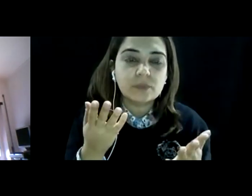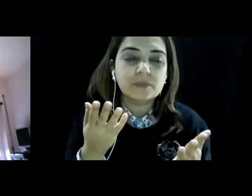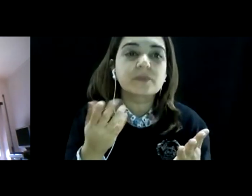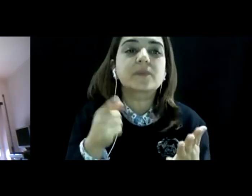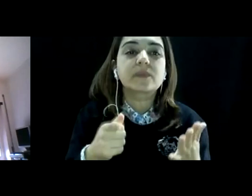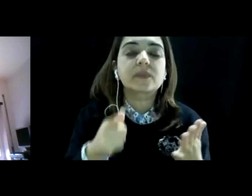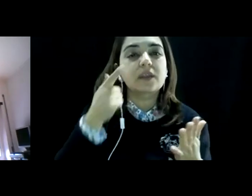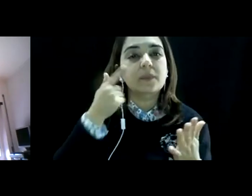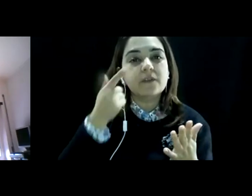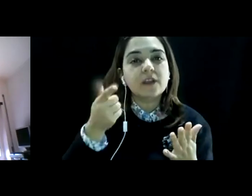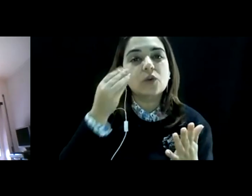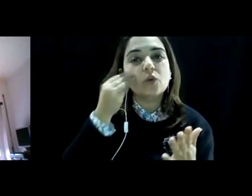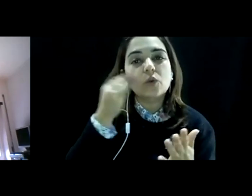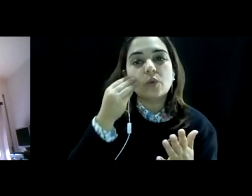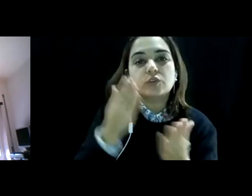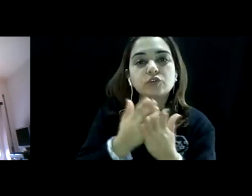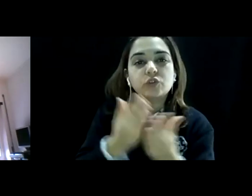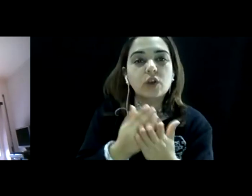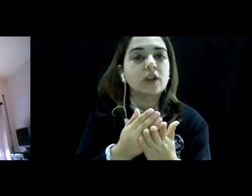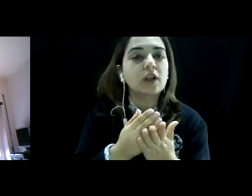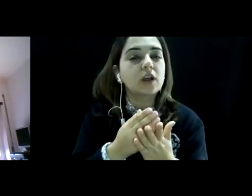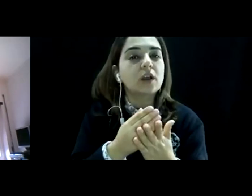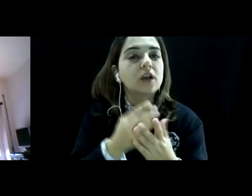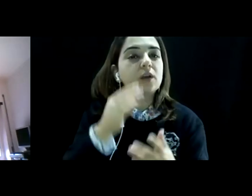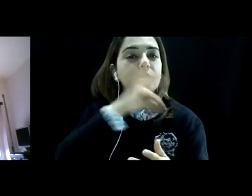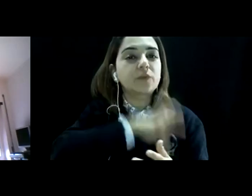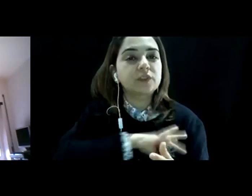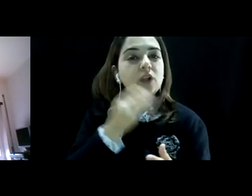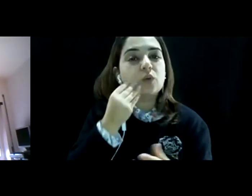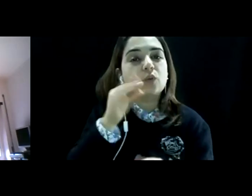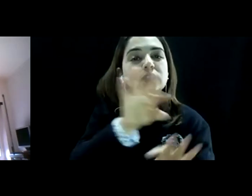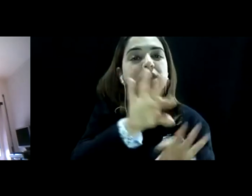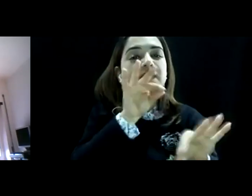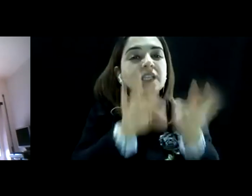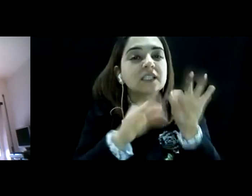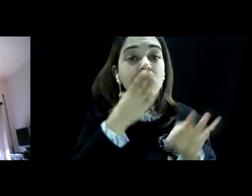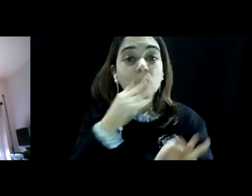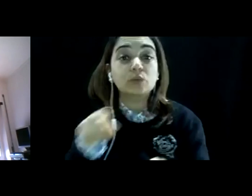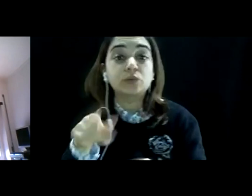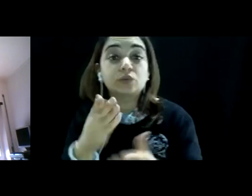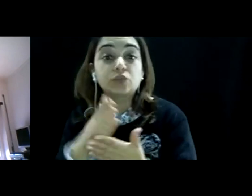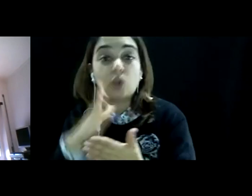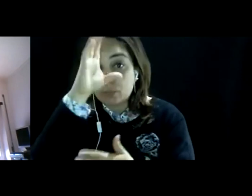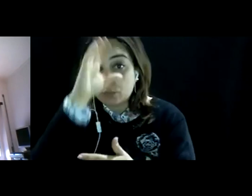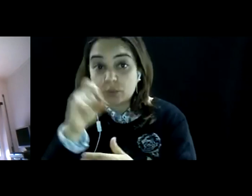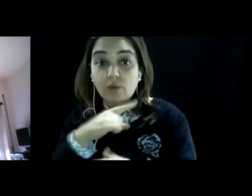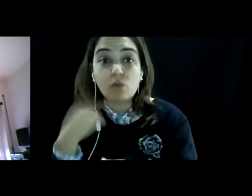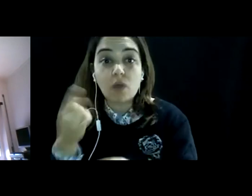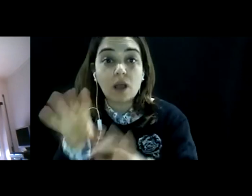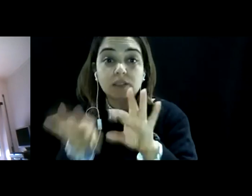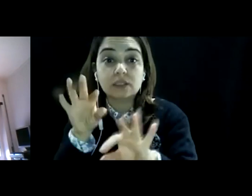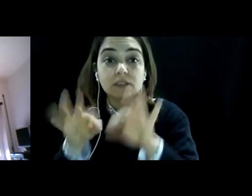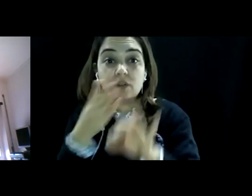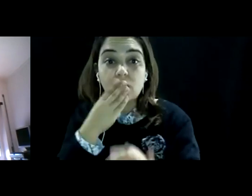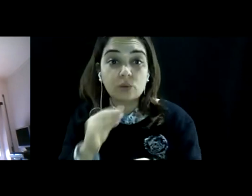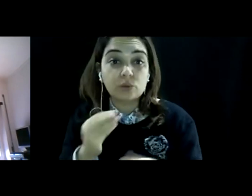escolas profissionais têm de seleção dos alunos, as escolas públicas não têm essa capacidade, e também outros pozinhos que agora não vou falar, porque não vou ter